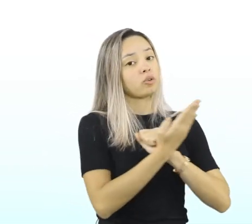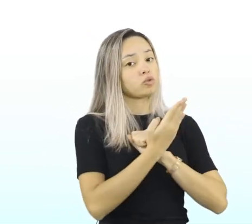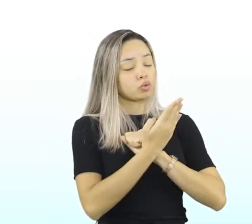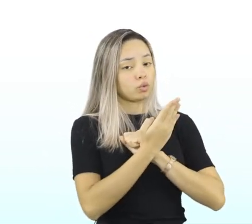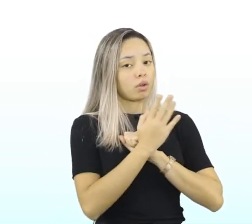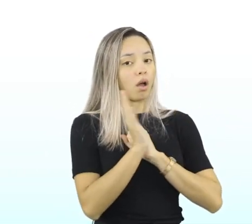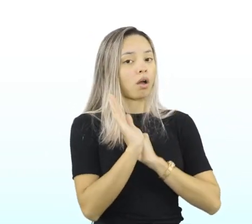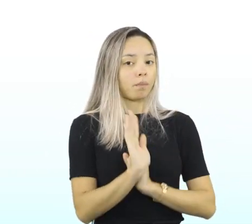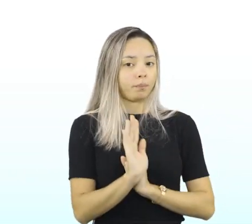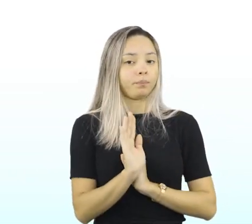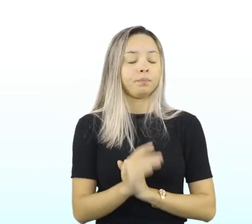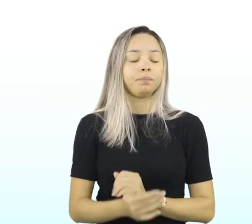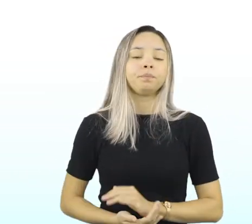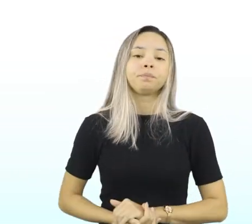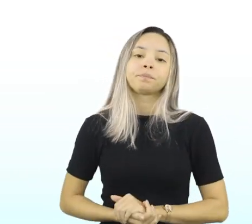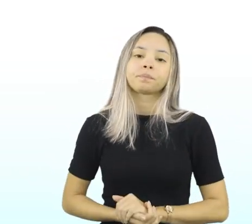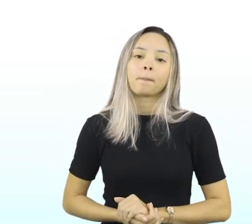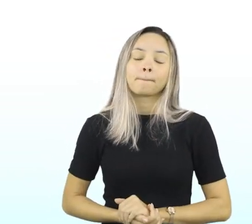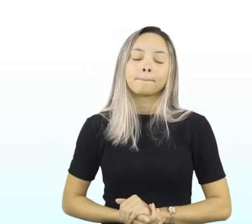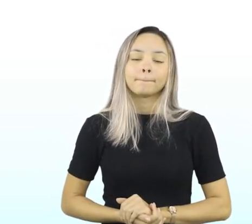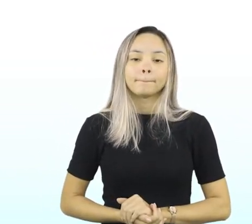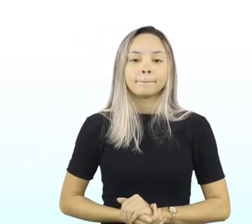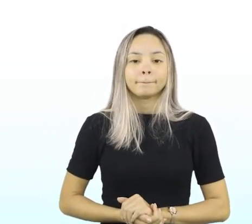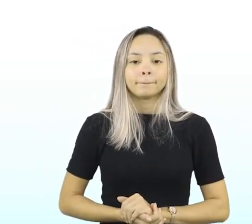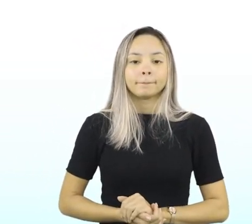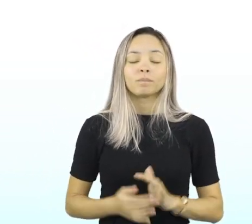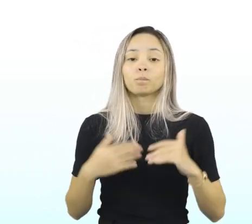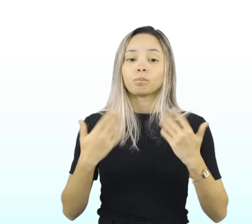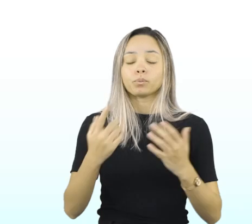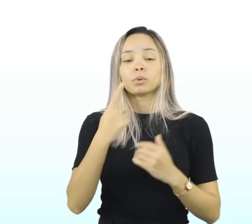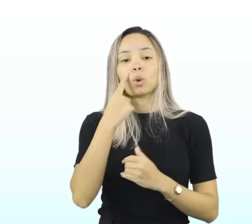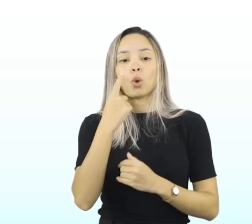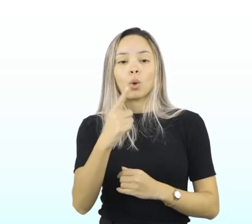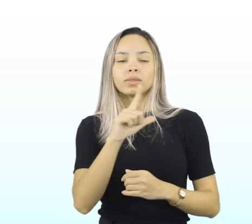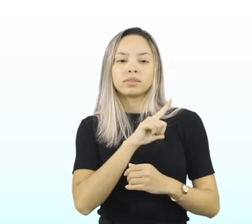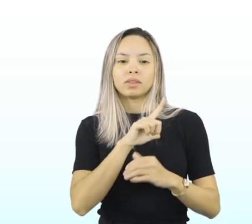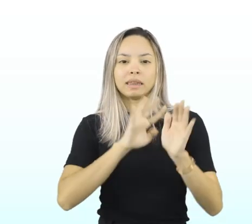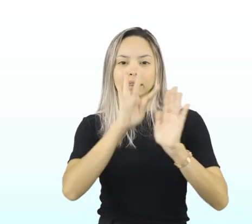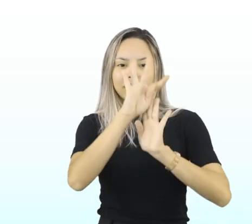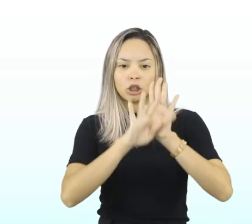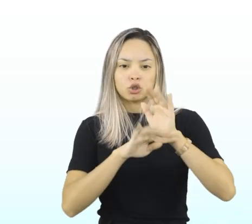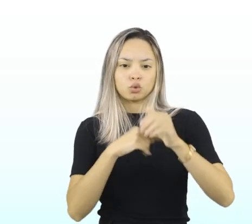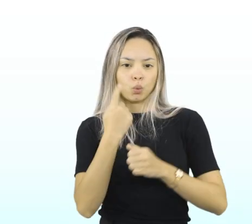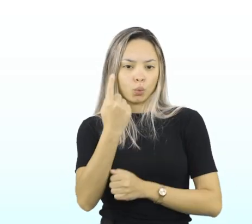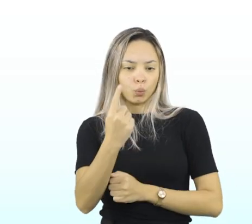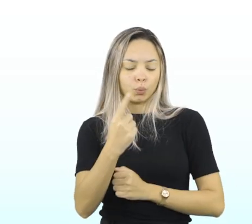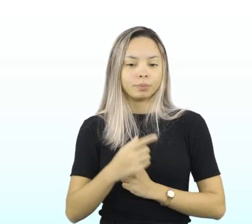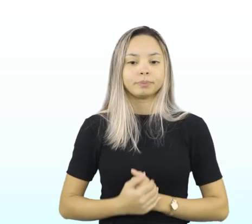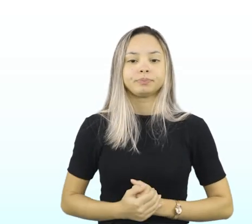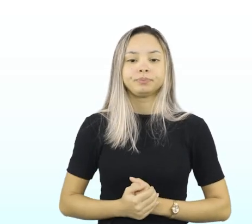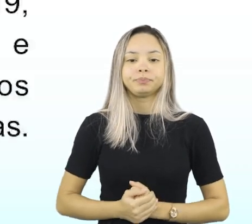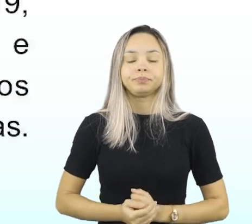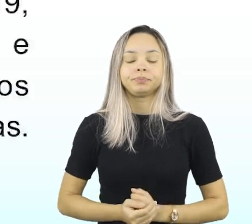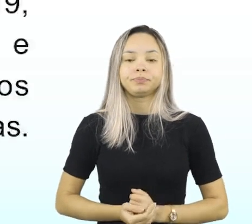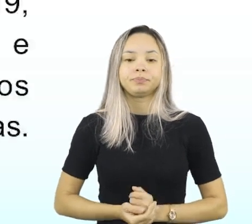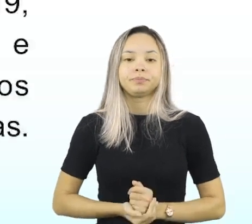servem ter como apoio para o fera. Então, vê, ele coloca um texto de